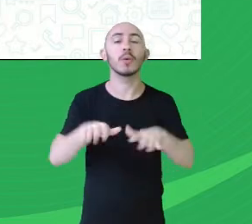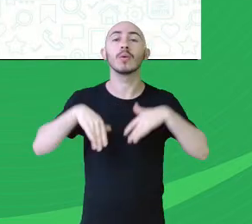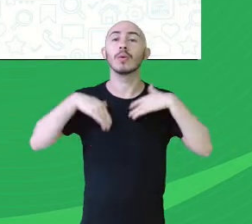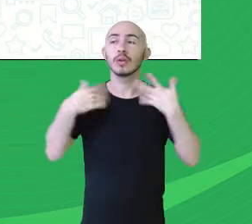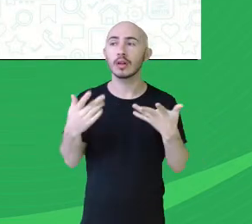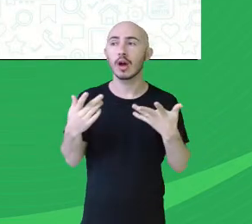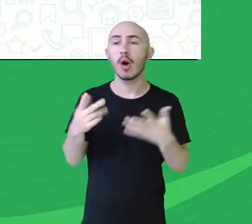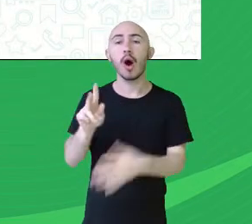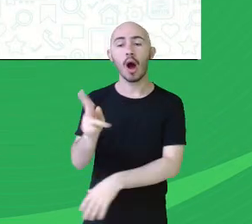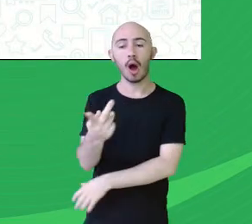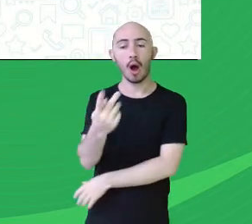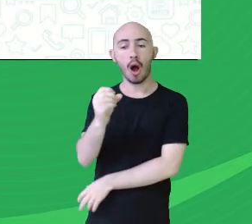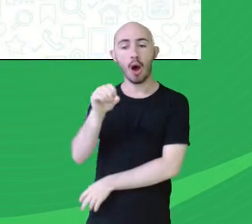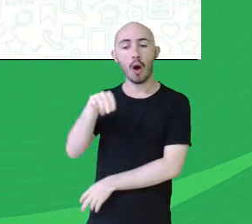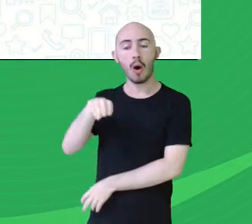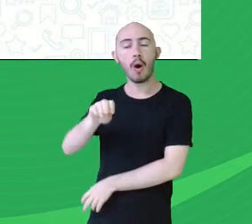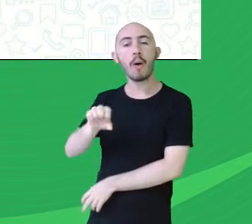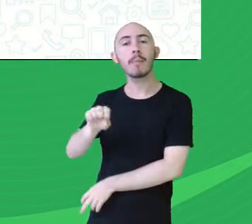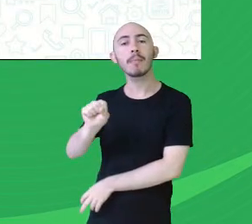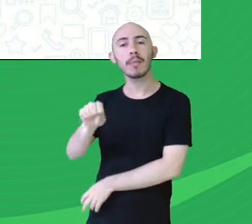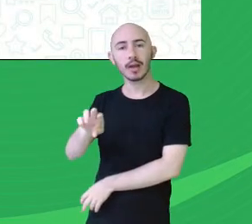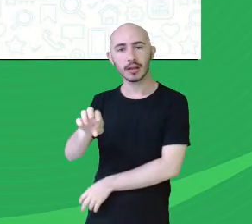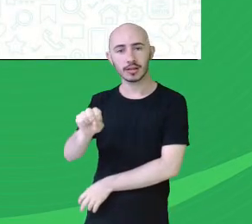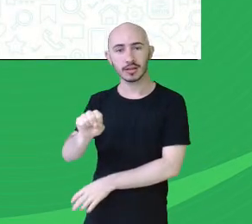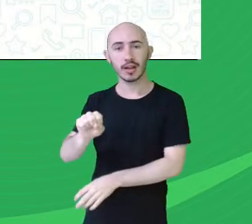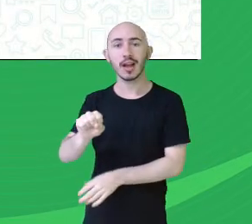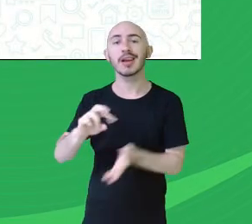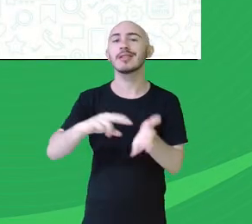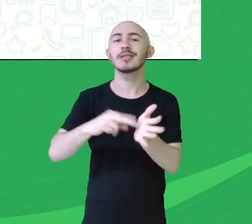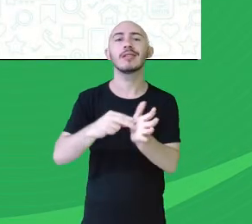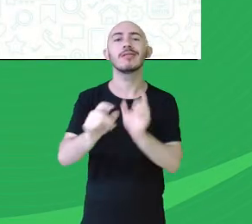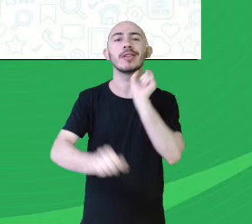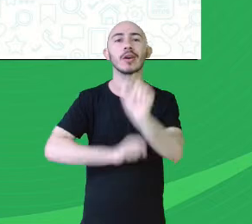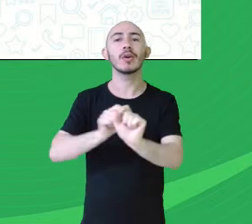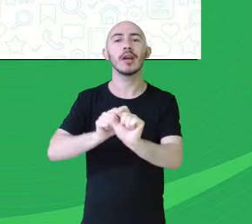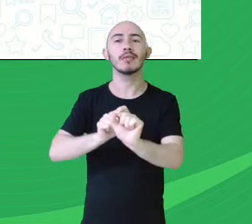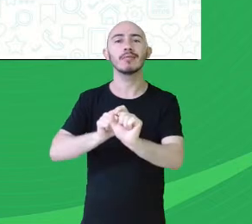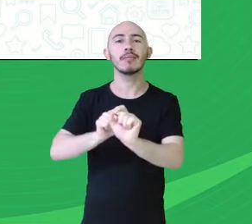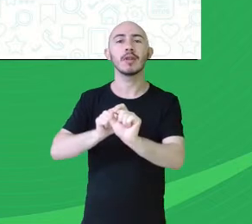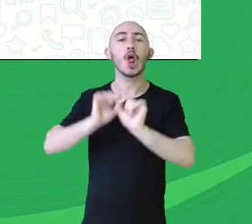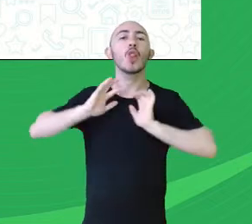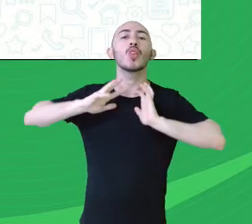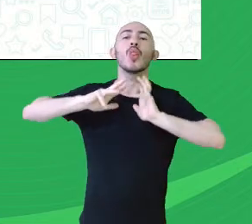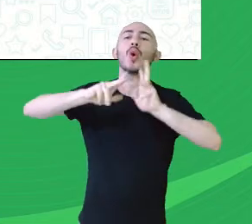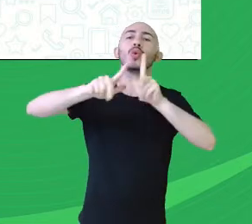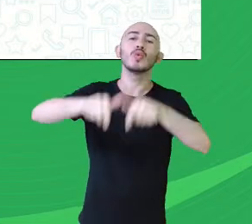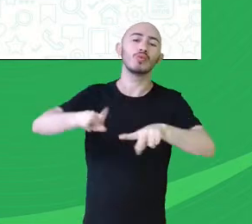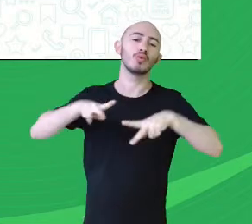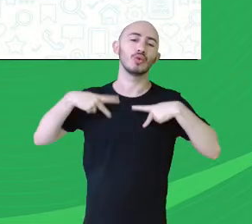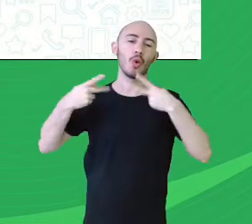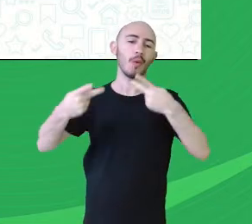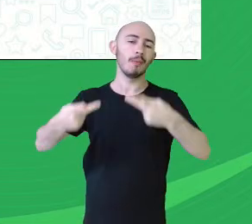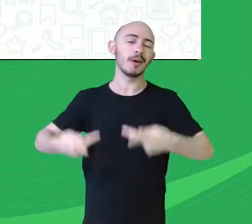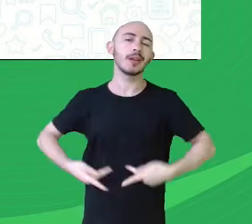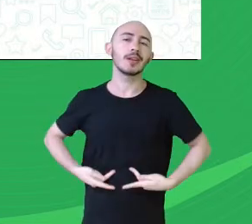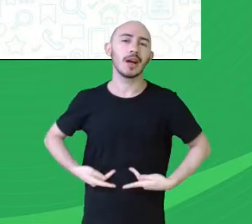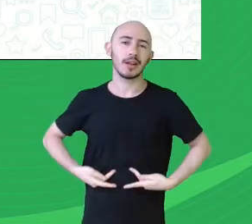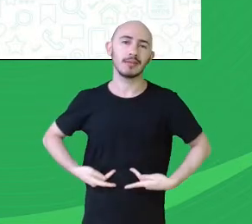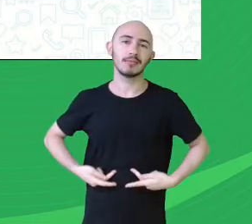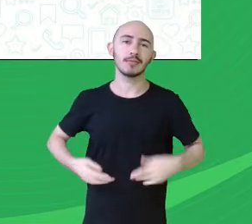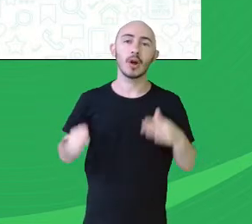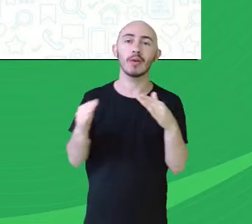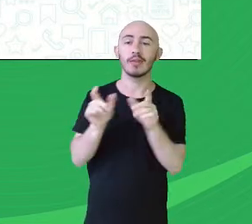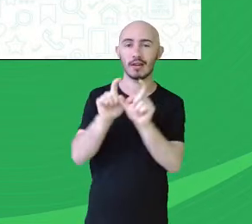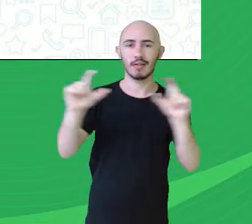à humanidade, né? A habitação da humanidade, a habitação das pessoas, a maneira como as pessoas moram.